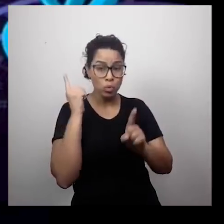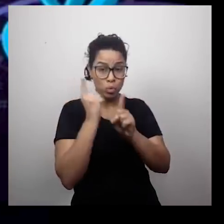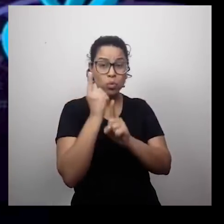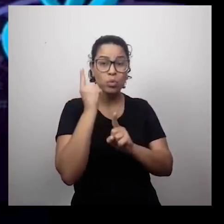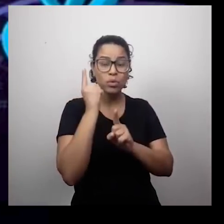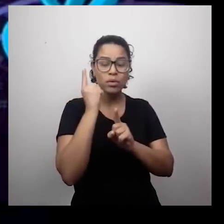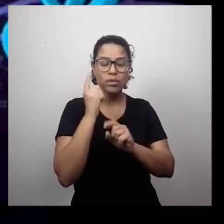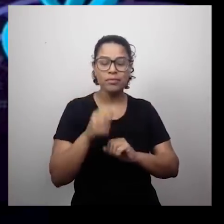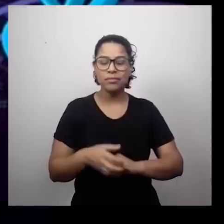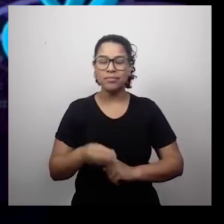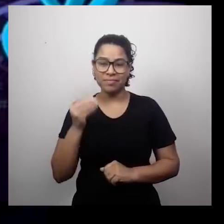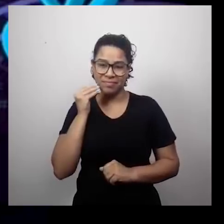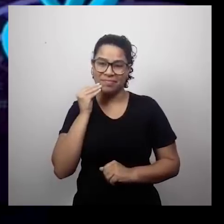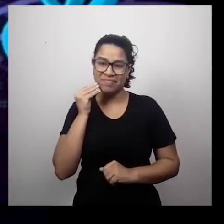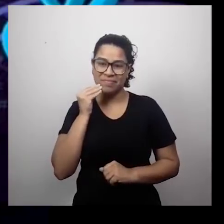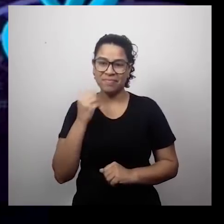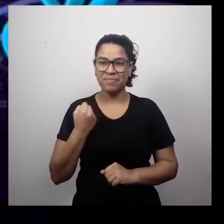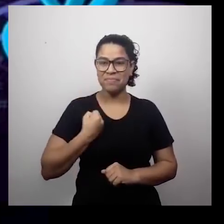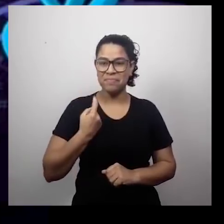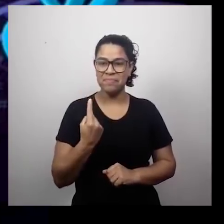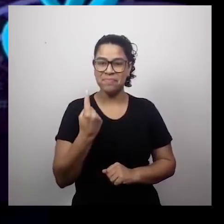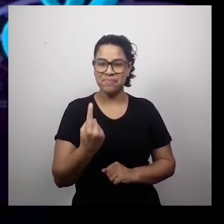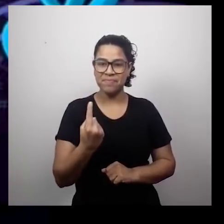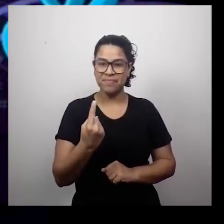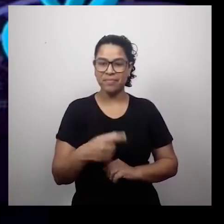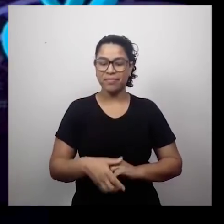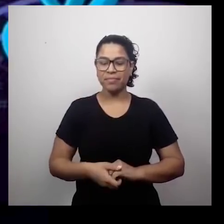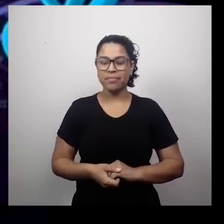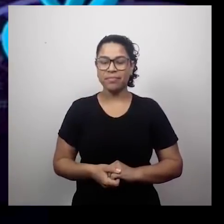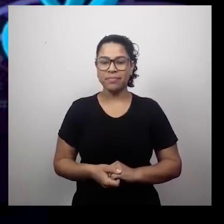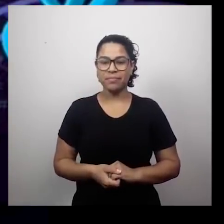Vamos tentar? Number 1.